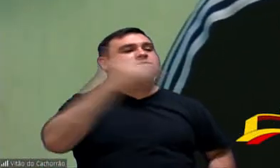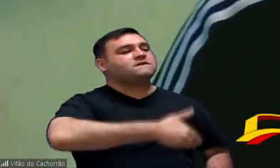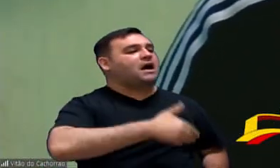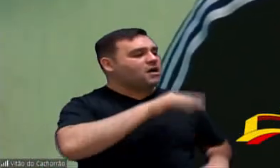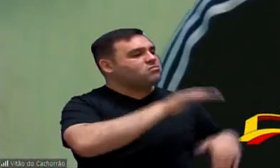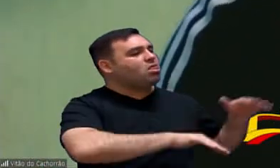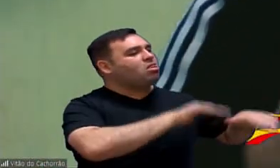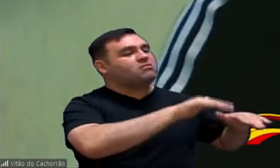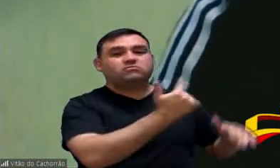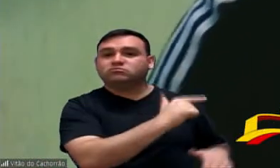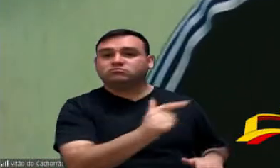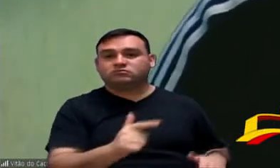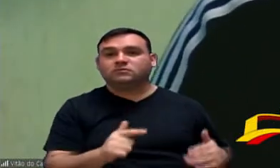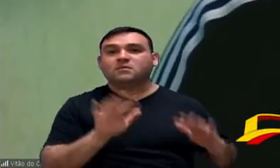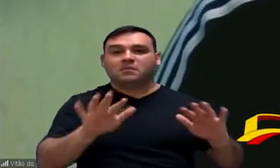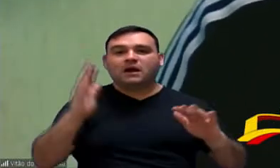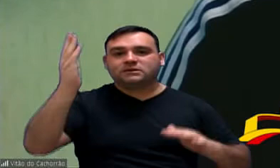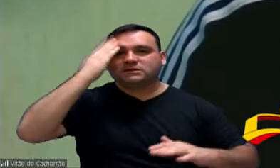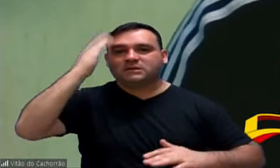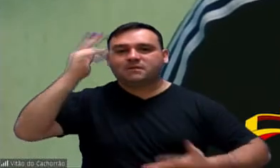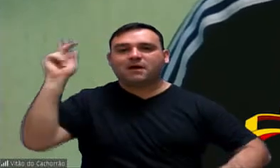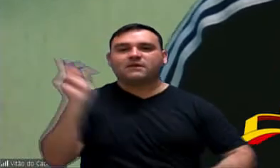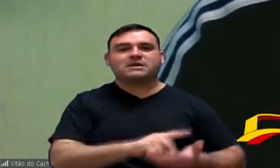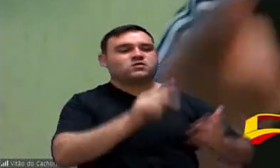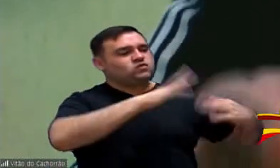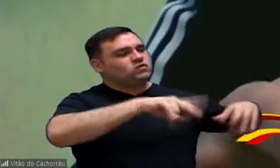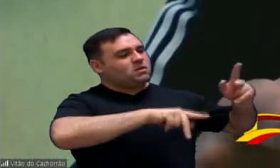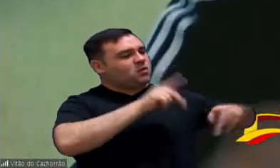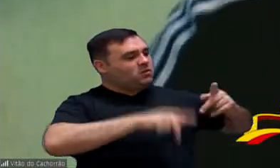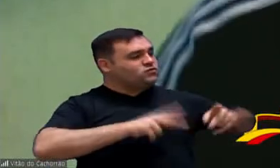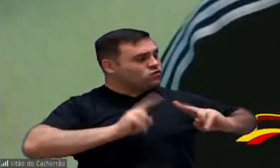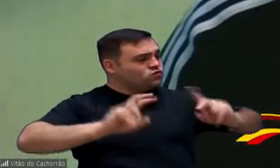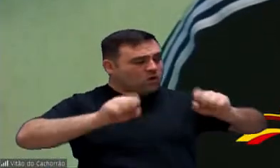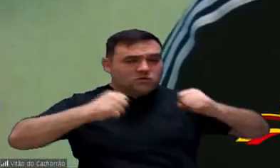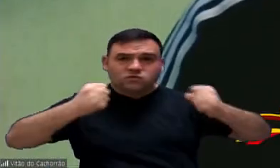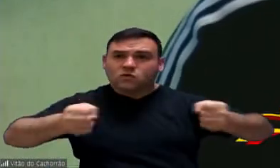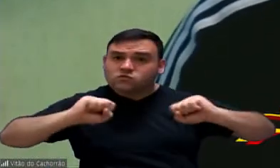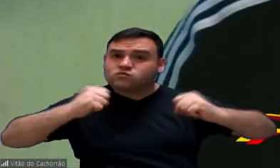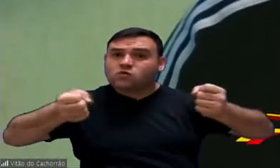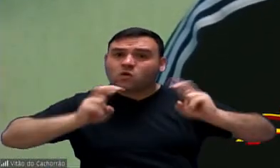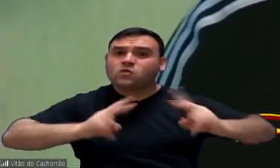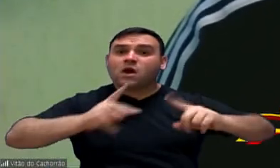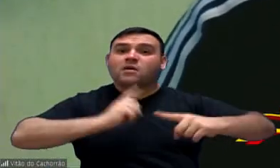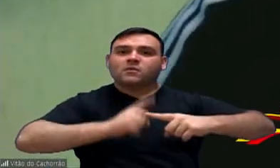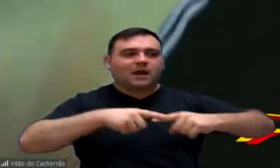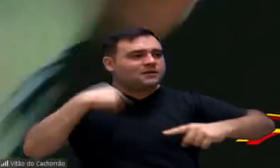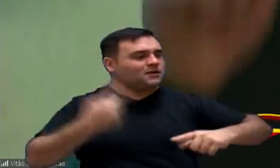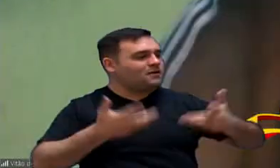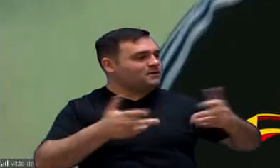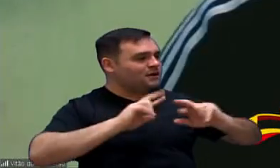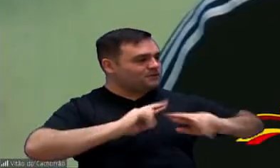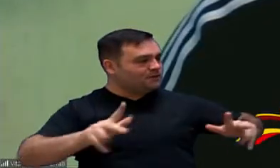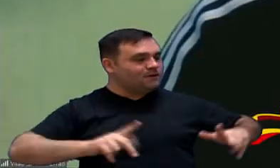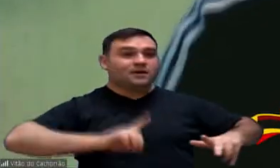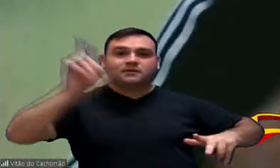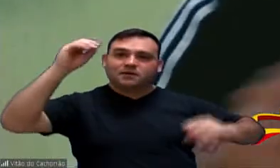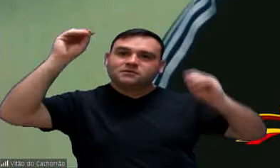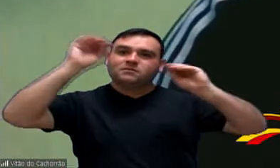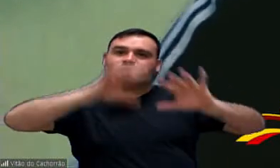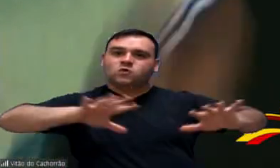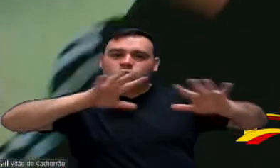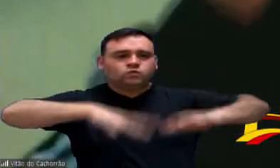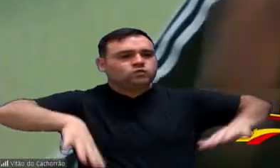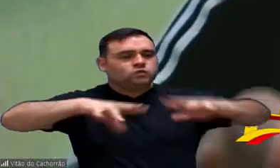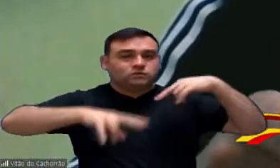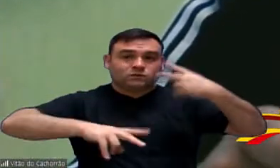barro. Mas a gente sabe a realidade da população e vamos continuar lutando, Simó, para fazer a diferença. Deus colocou aqui, todos os vereadores